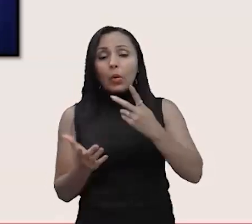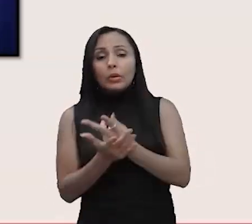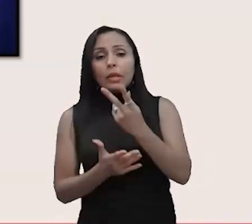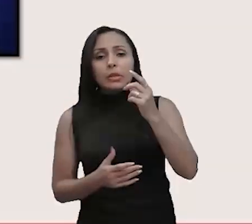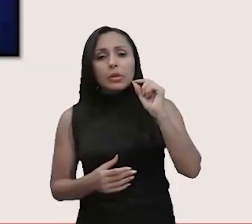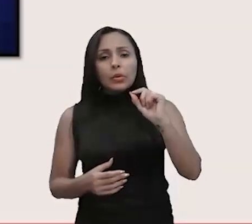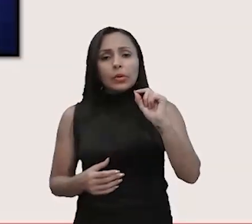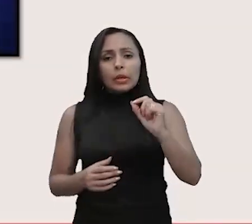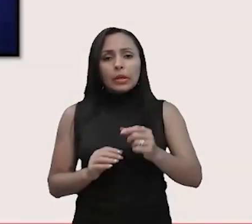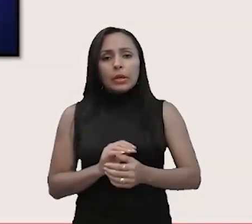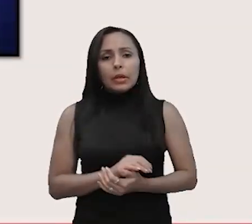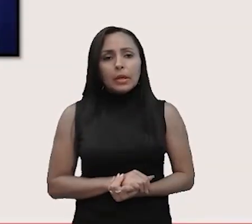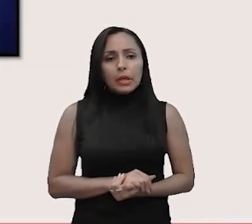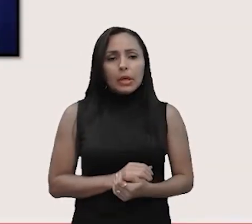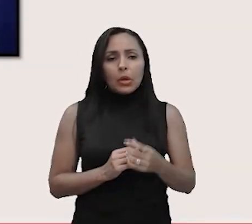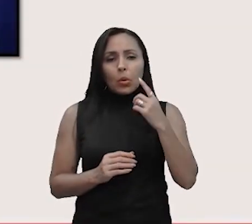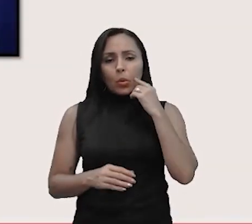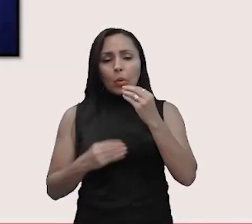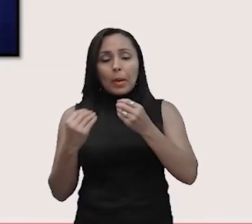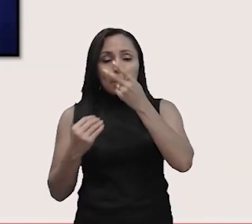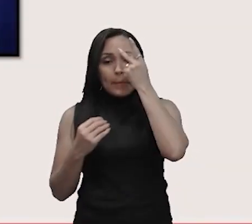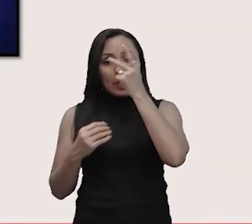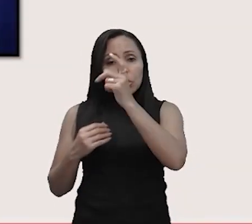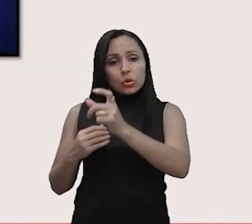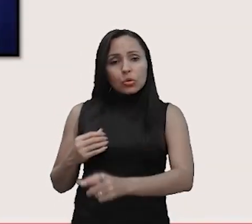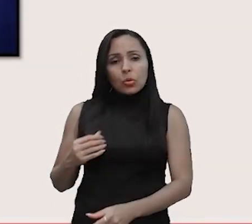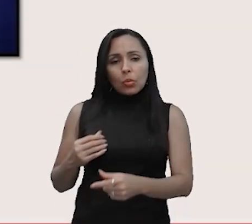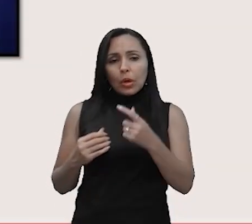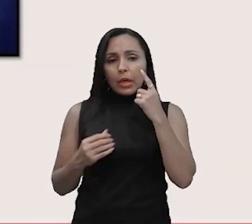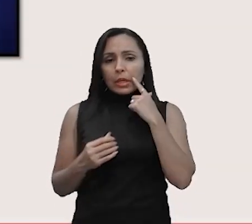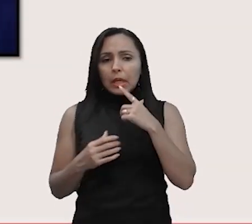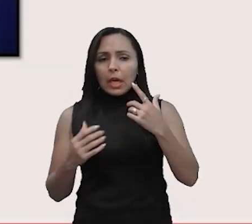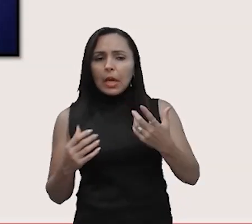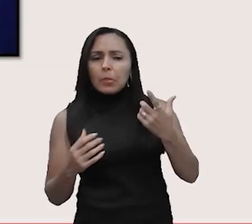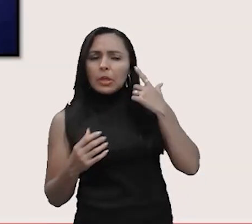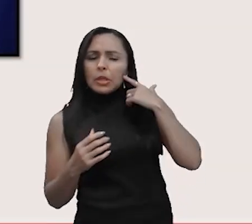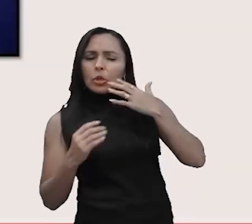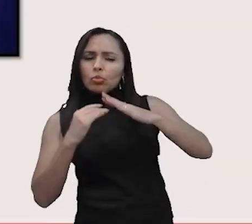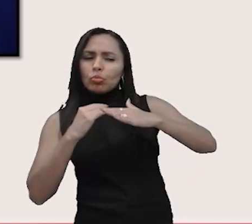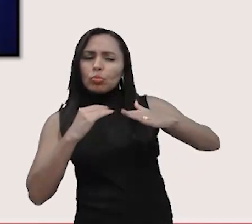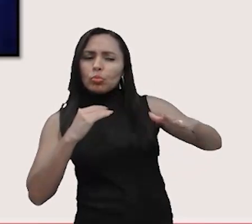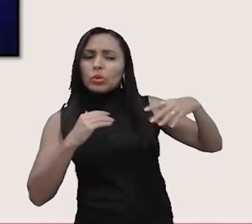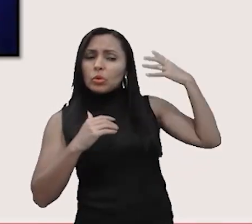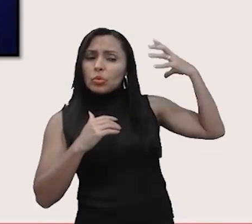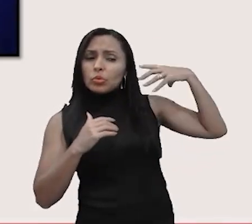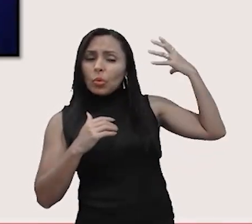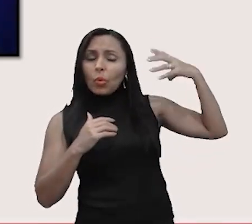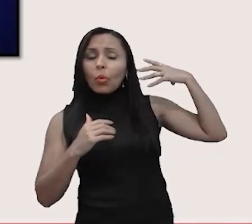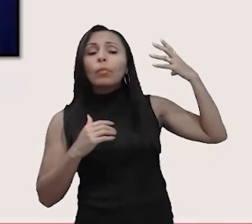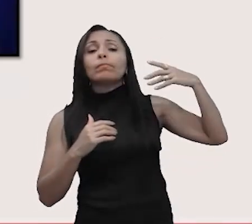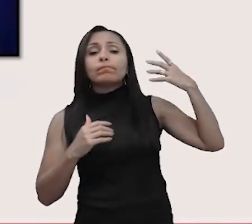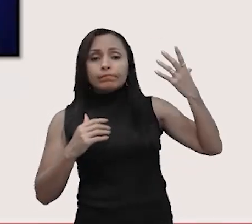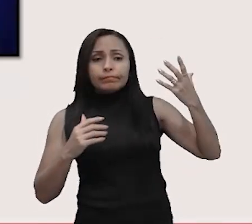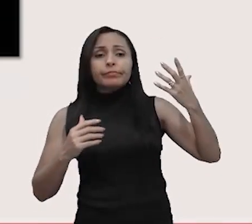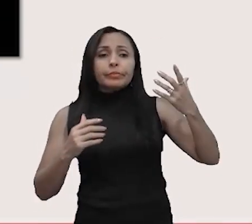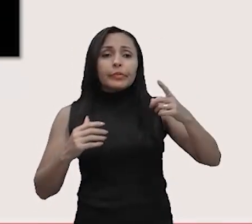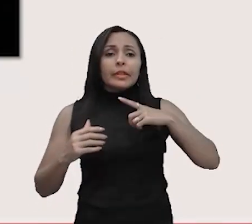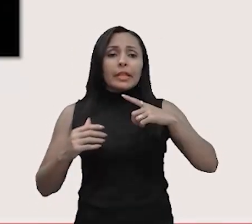que a forma como a pessoa está emitindo o seu som, ela vai produzir uma onda que tem a